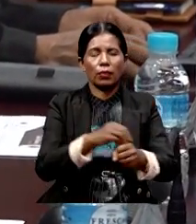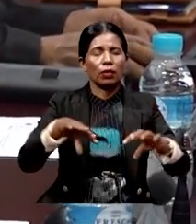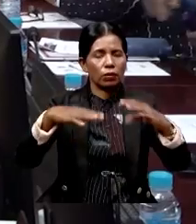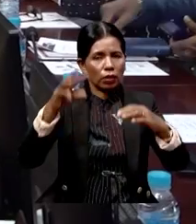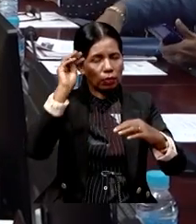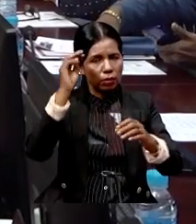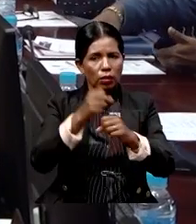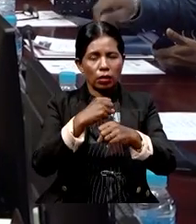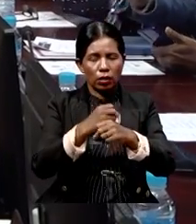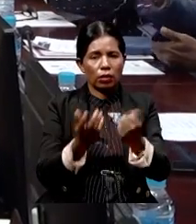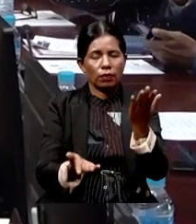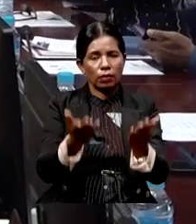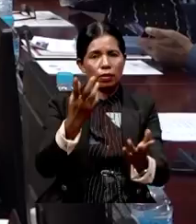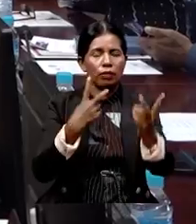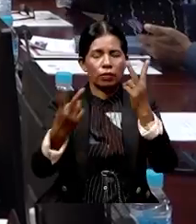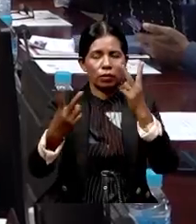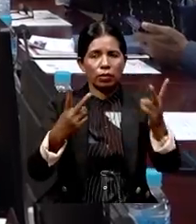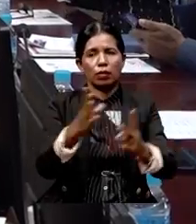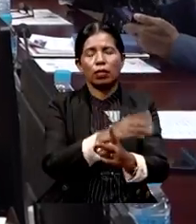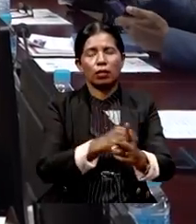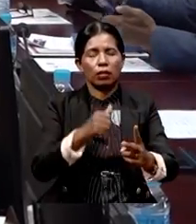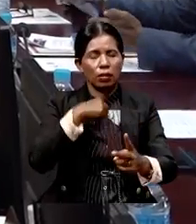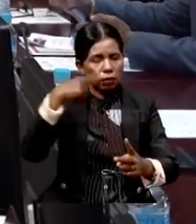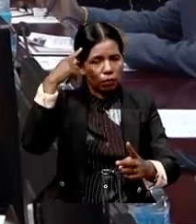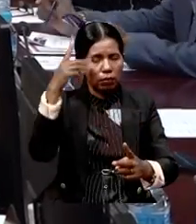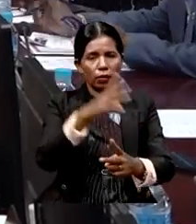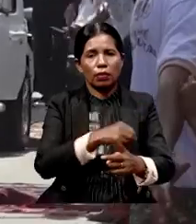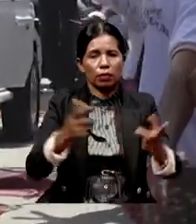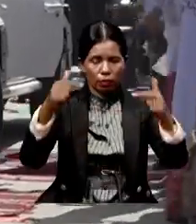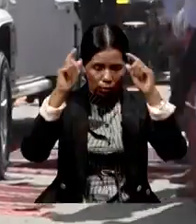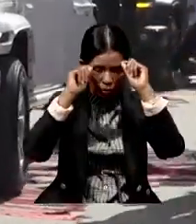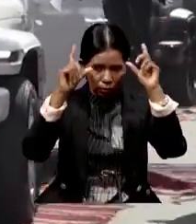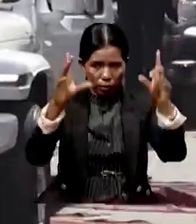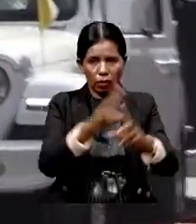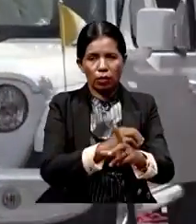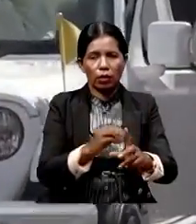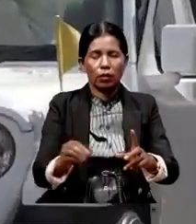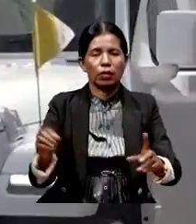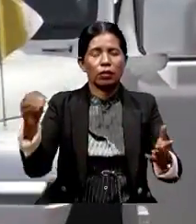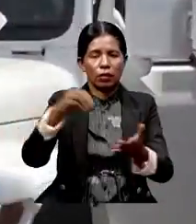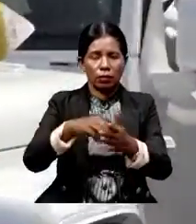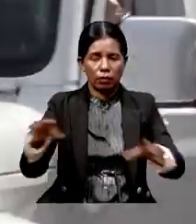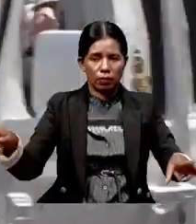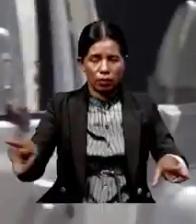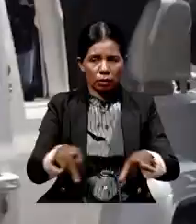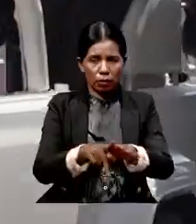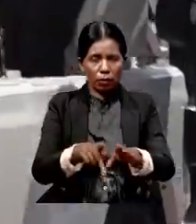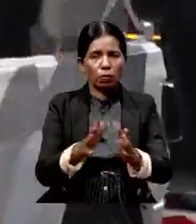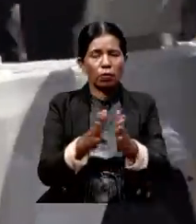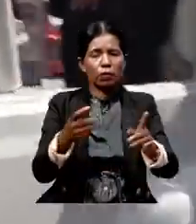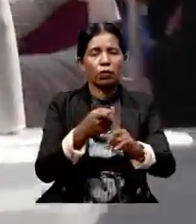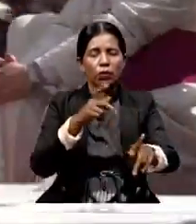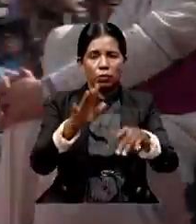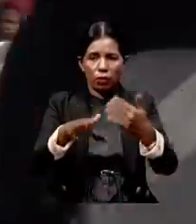Ministro halau balanço ba visita apostólica Sua Santidade Papa Francisco nian mai Timor-Leste, ho di destaca participação máximo husi